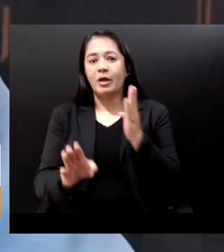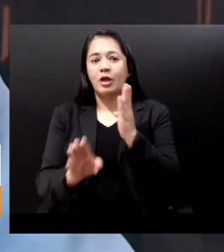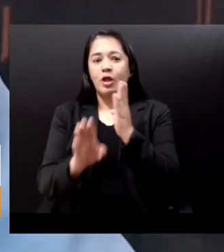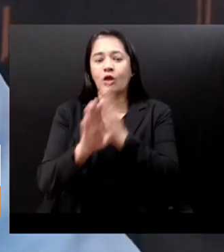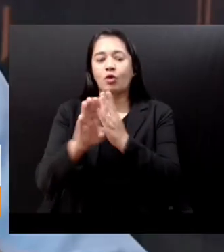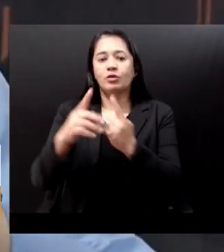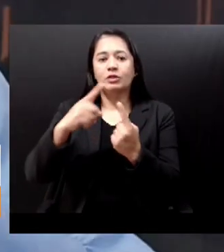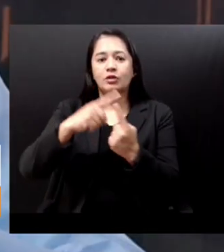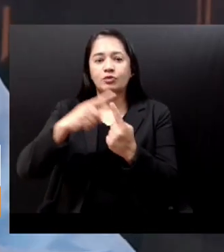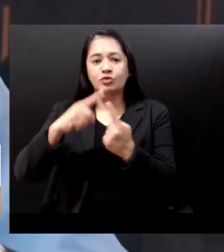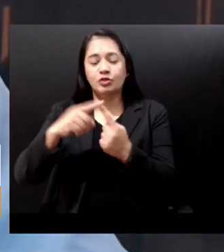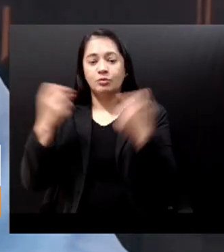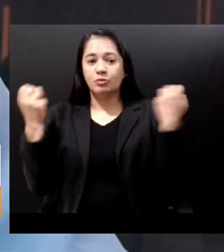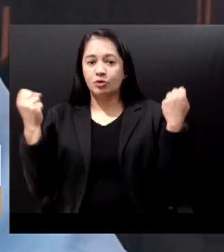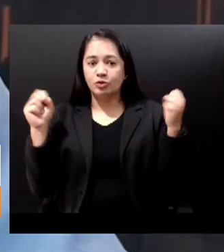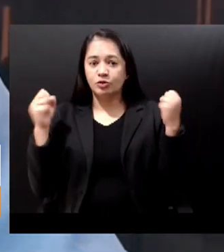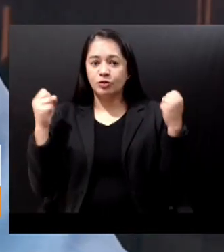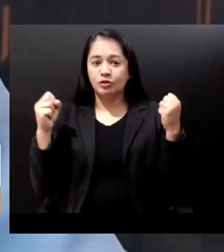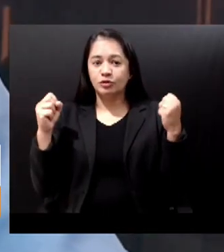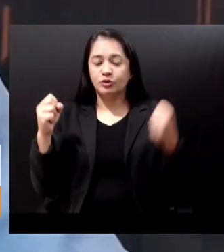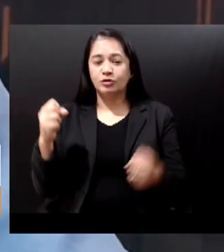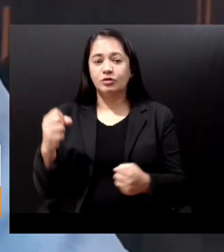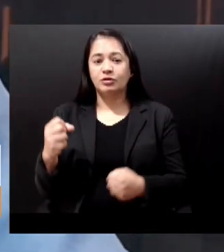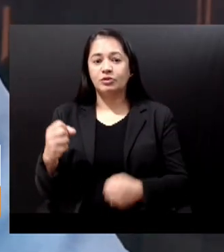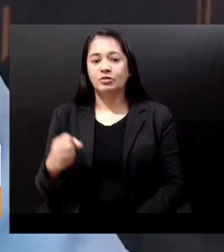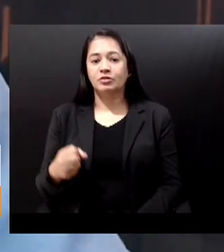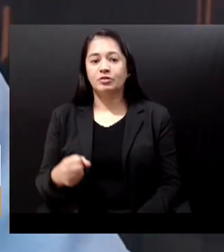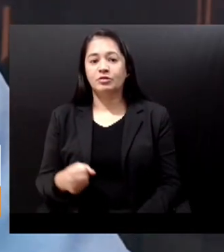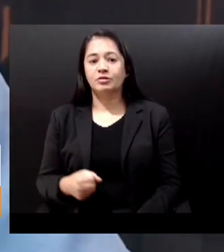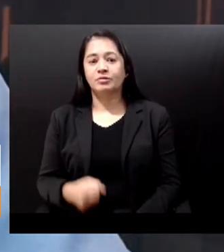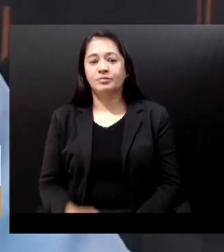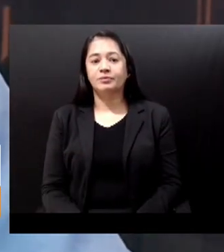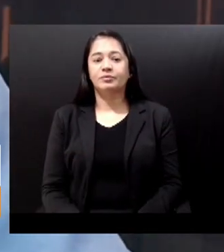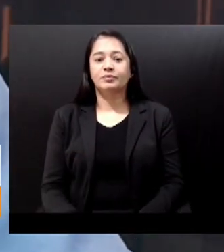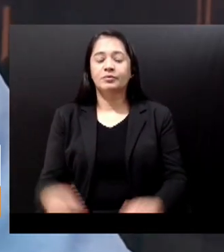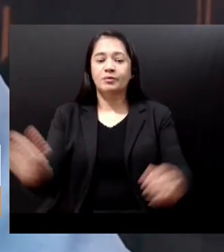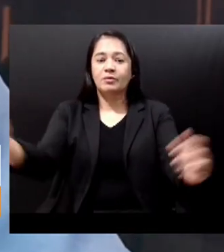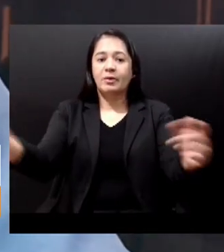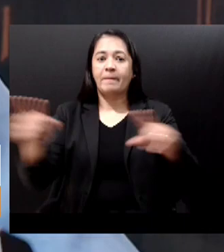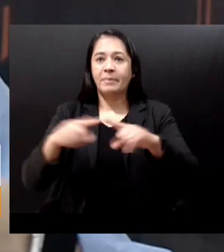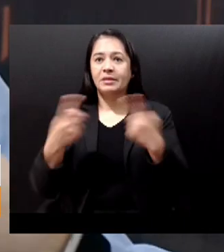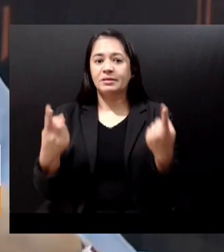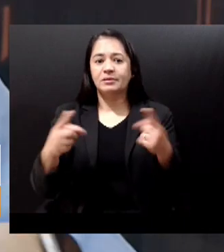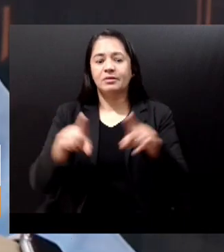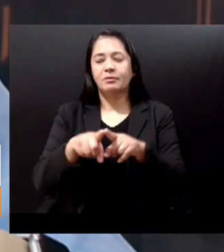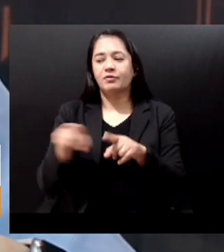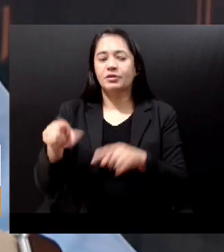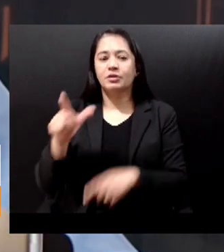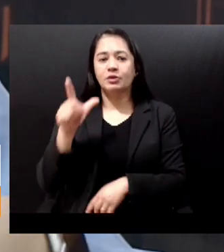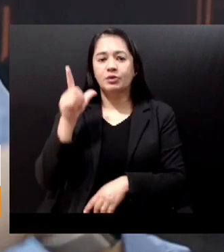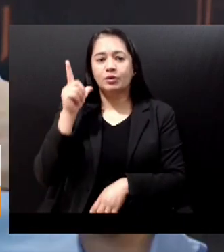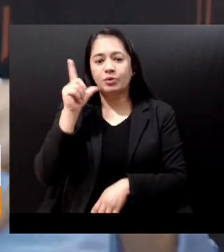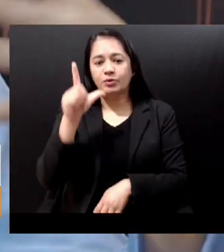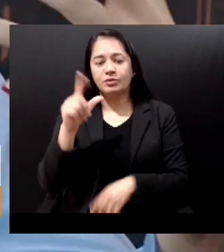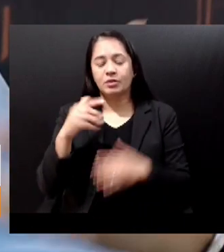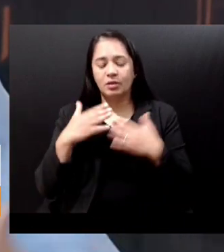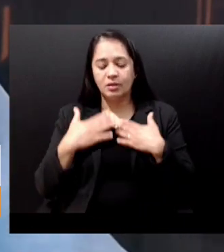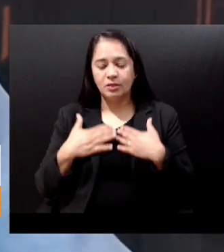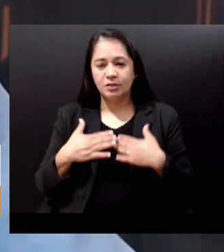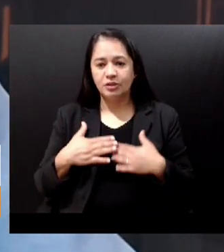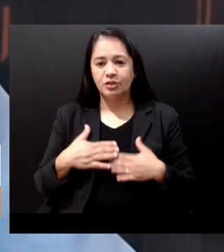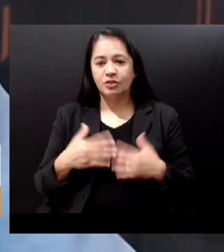atividades, e agora eu nem estou falando somente de algo relacionado ao físico, mas onde você possa descansar e não precisar buscar